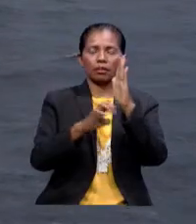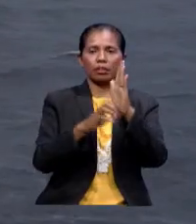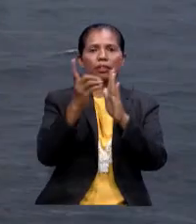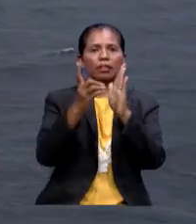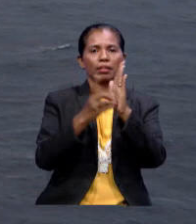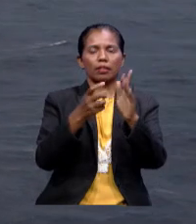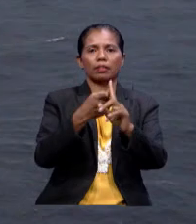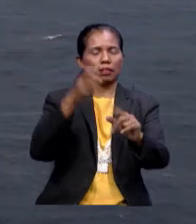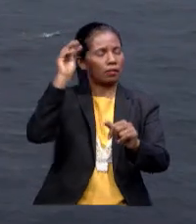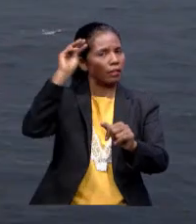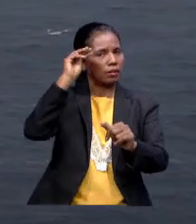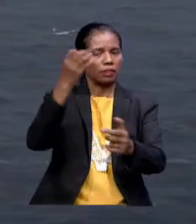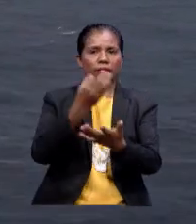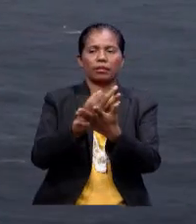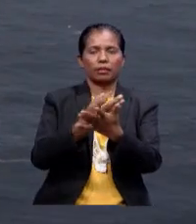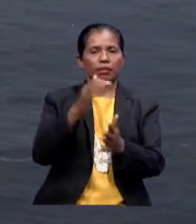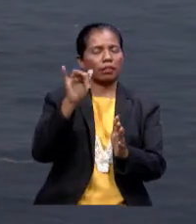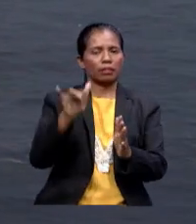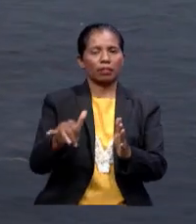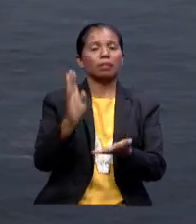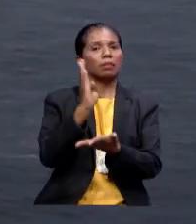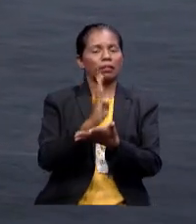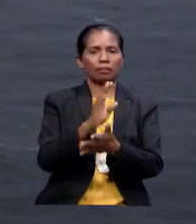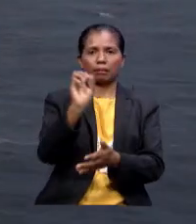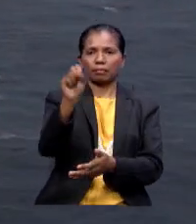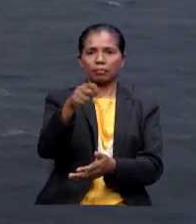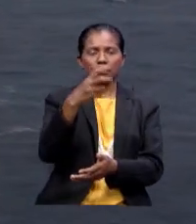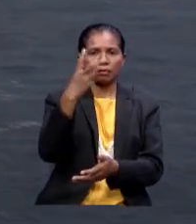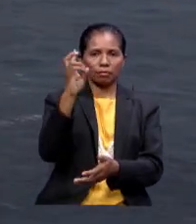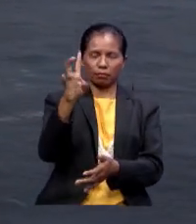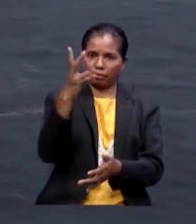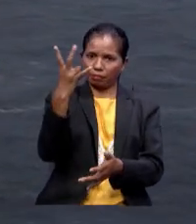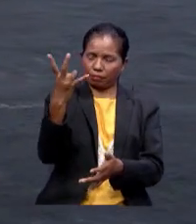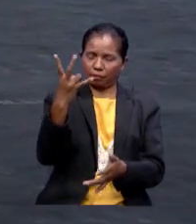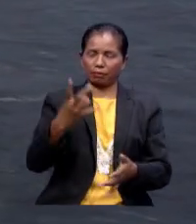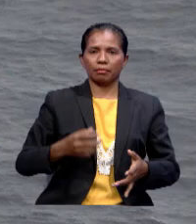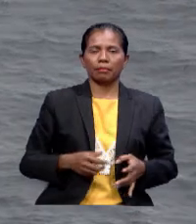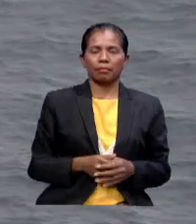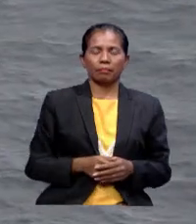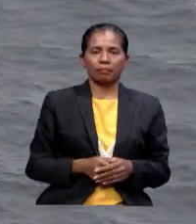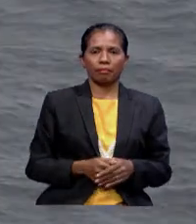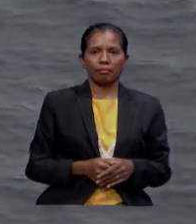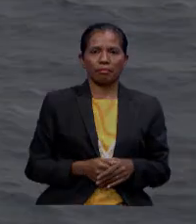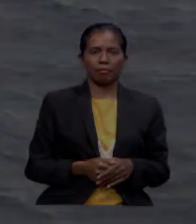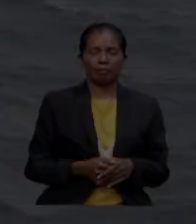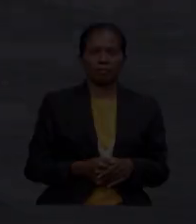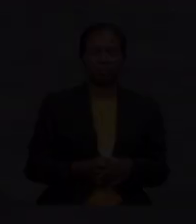susi Ministério Finanças heladet bilion sandulu resing hitu. Gasparinha de Souza, Jacinto Fuca, GMN.